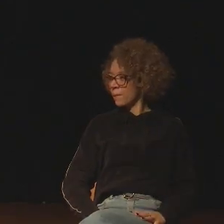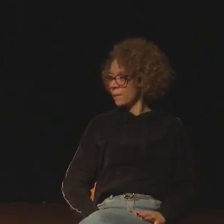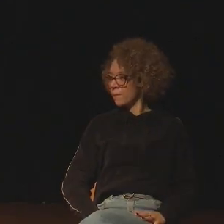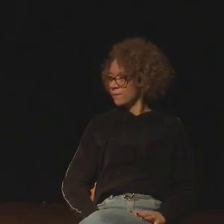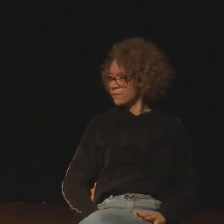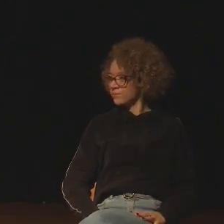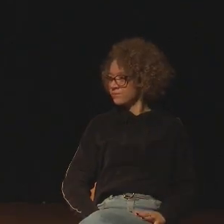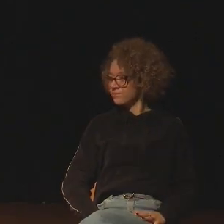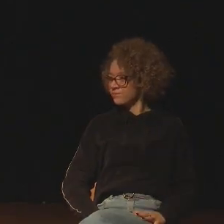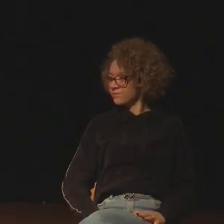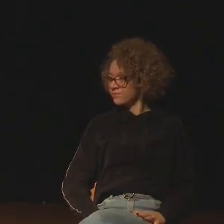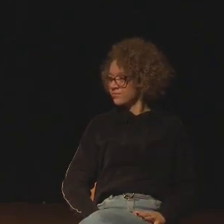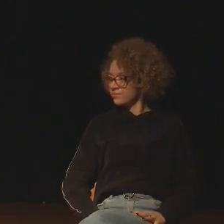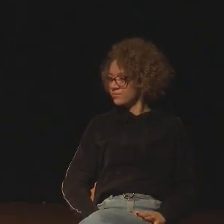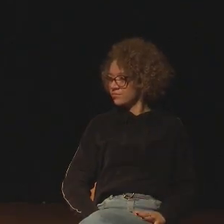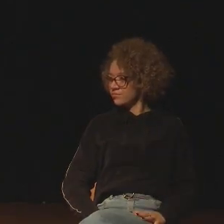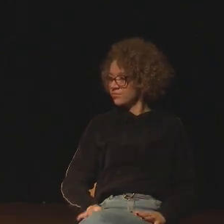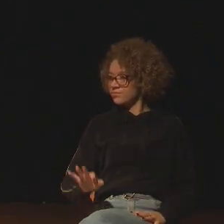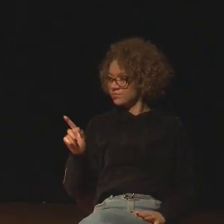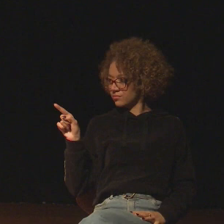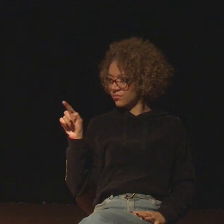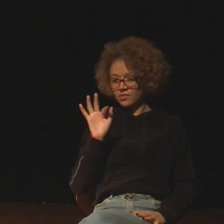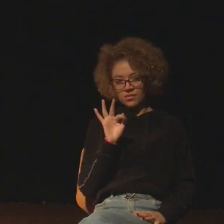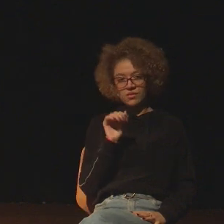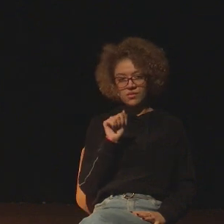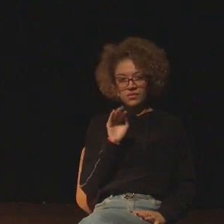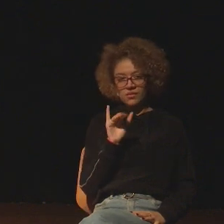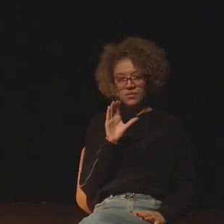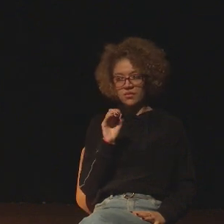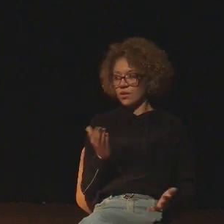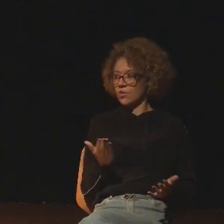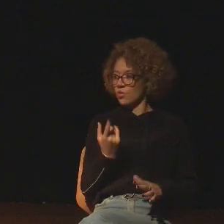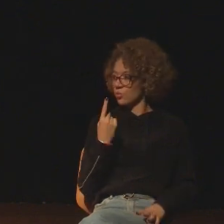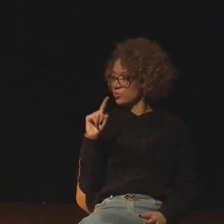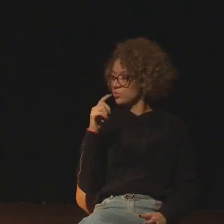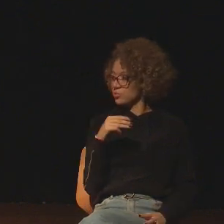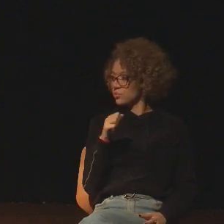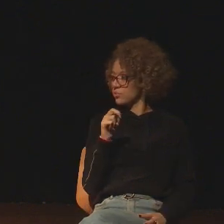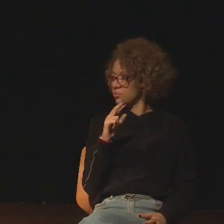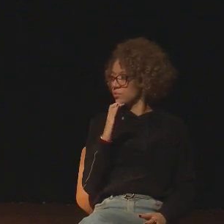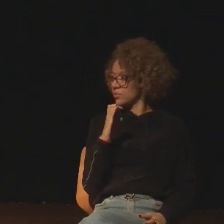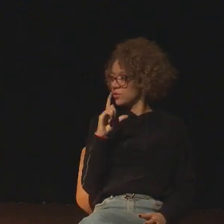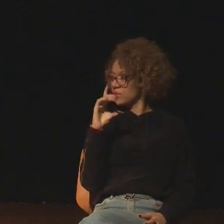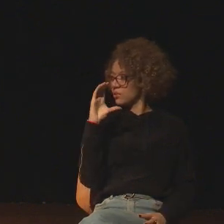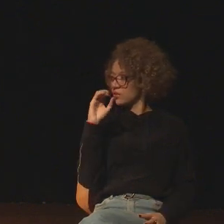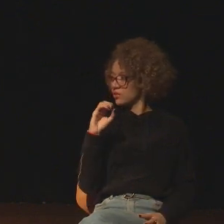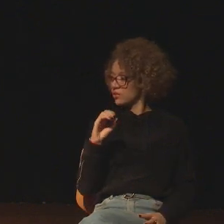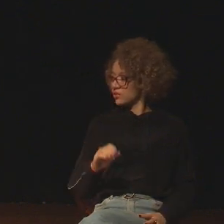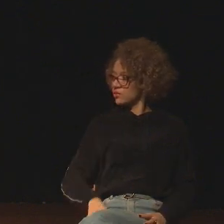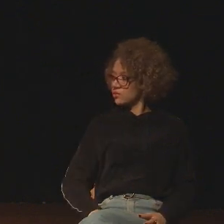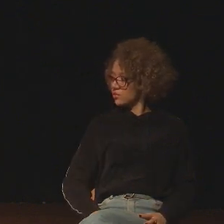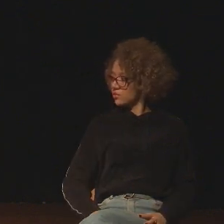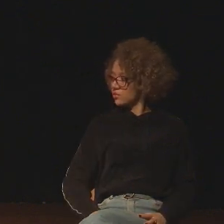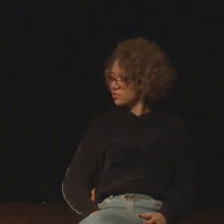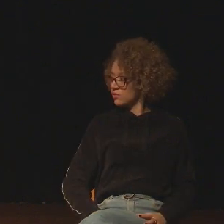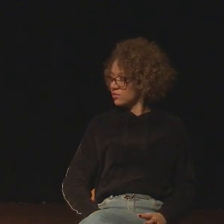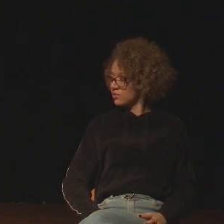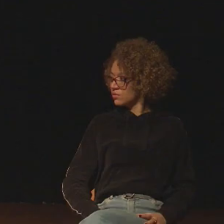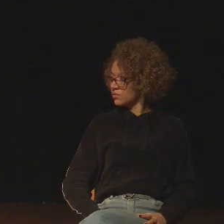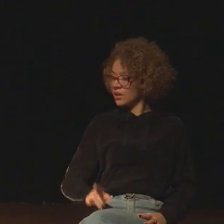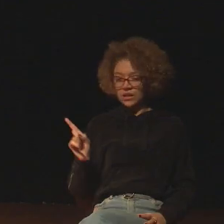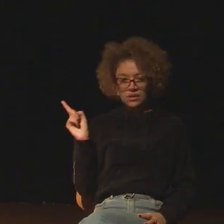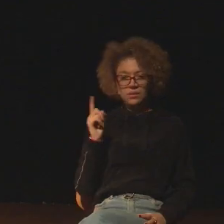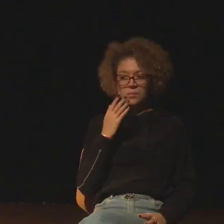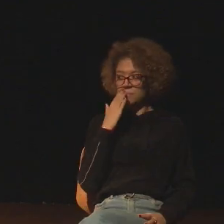Fábio? Você é o Fábio, desculpa. Agora, então, o Marcelo, que ele tinha se inscrito, mas pediu para ficar por último. Só um